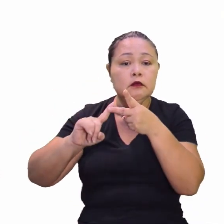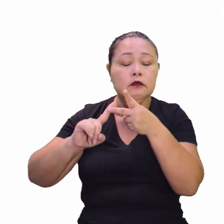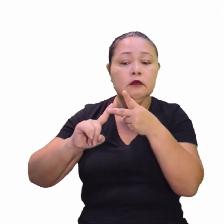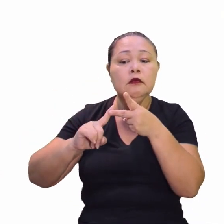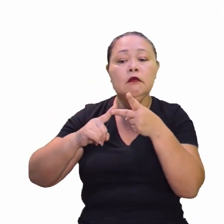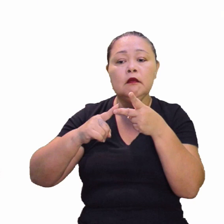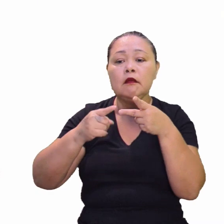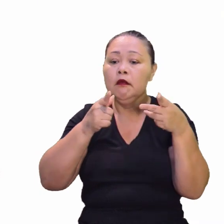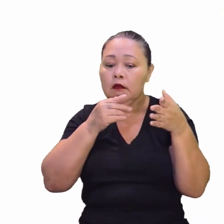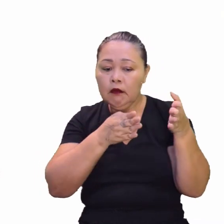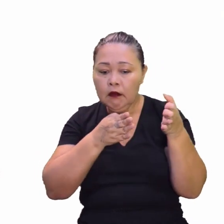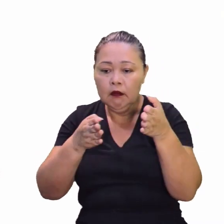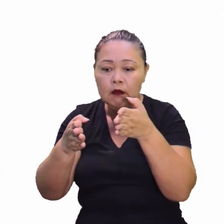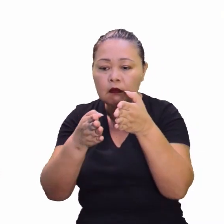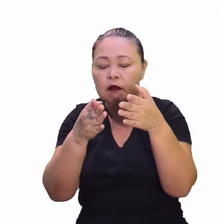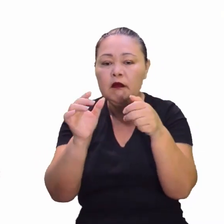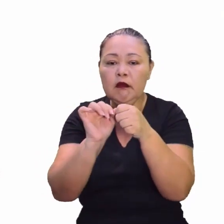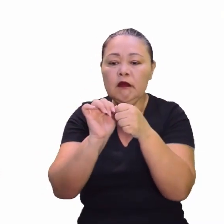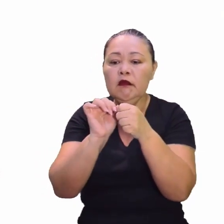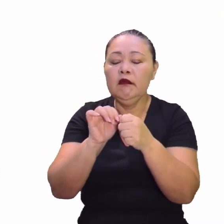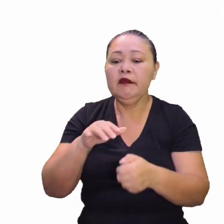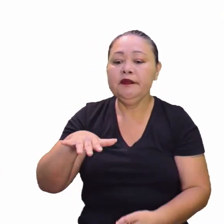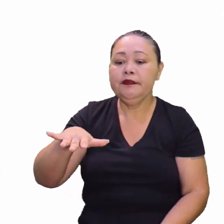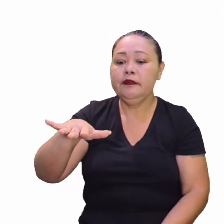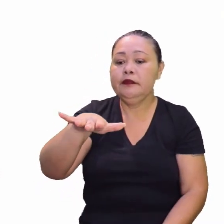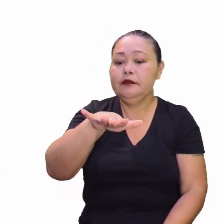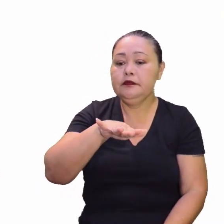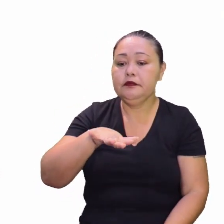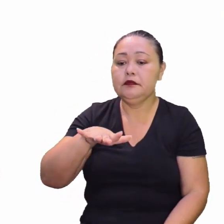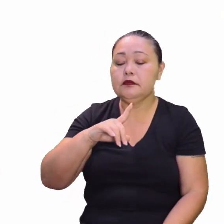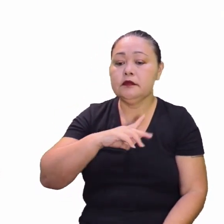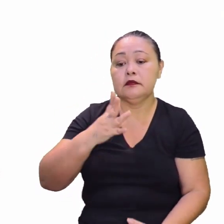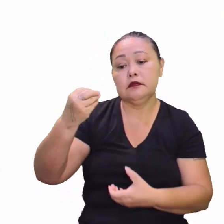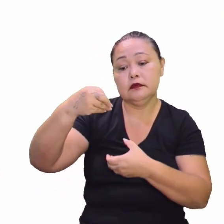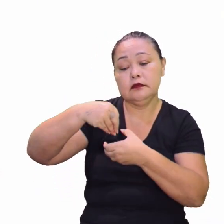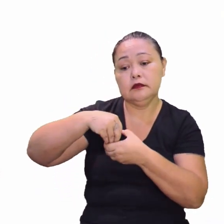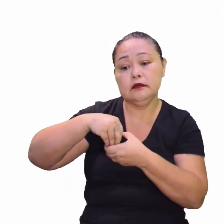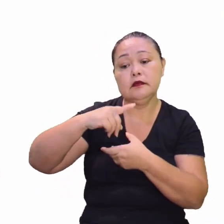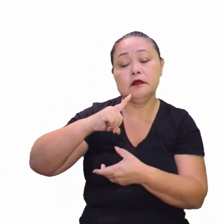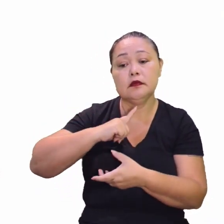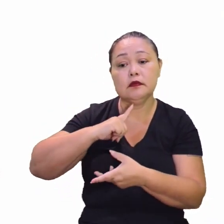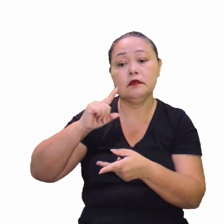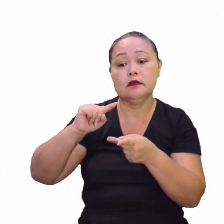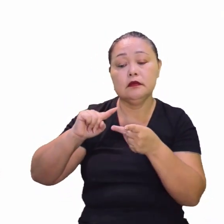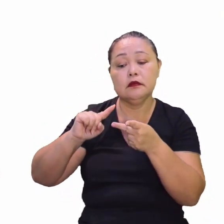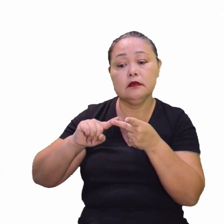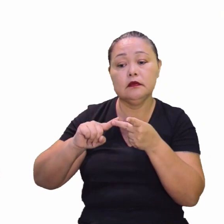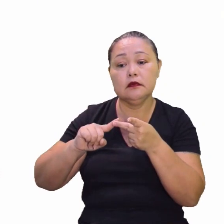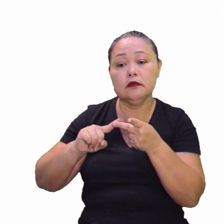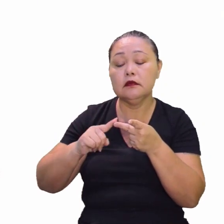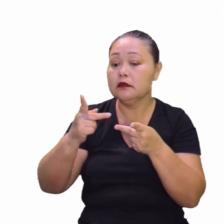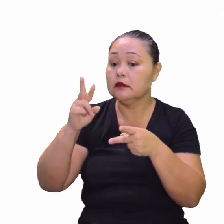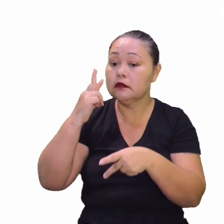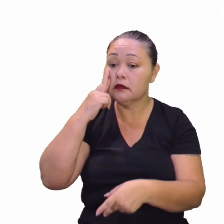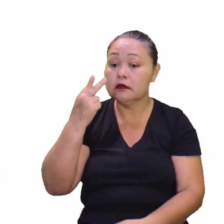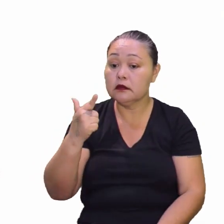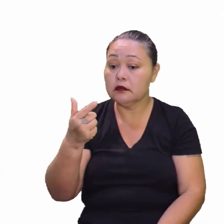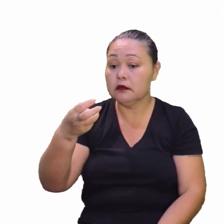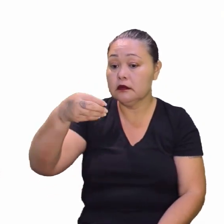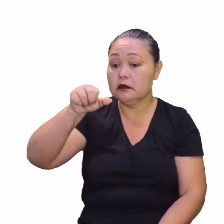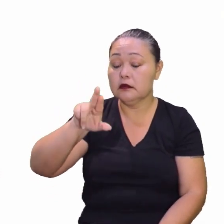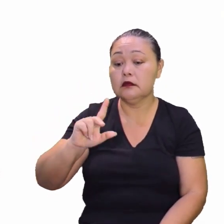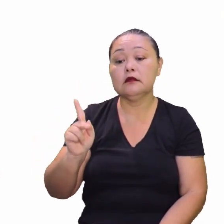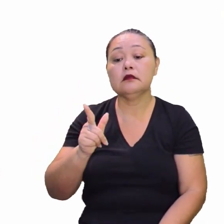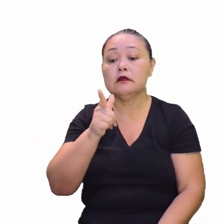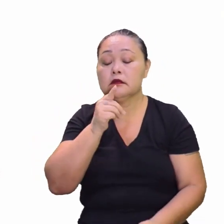vamos voltar para o rio. Que é o modal, né? Aquaviário, e dentro dessa modalidade, o chamado aqui, como Rondônia não tem